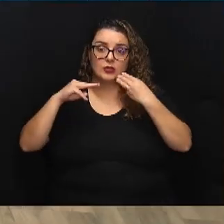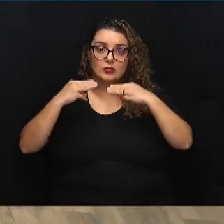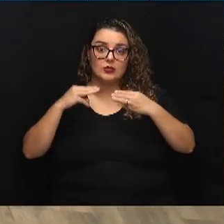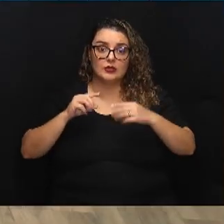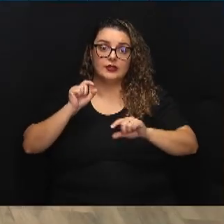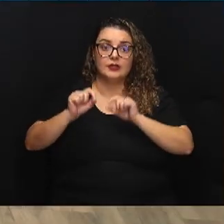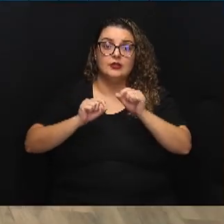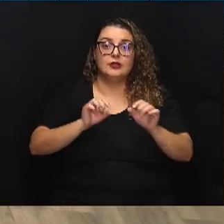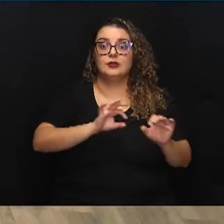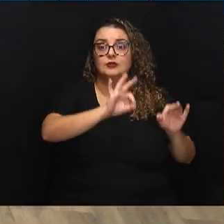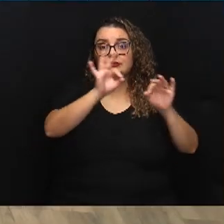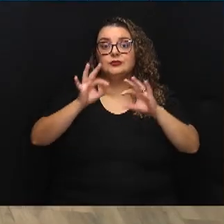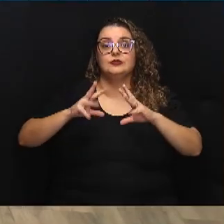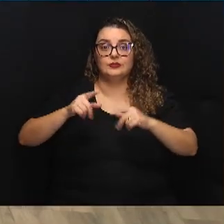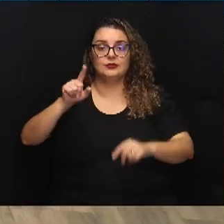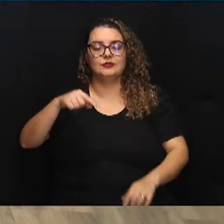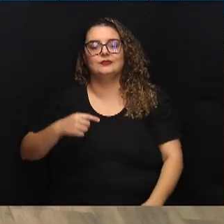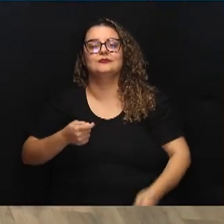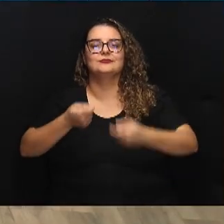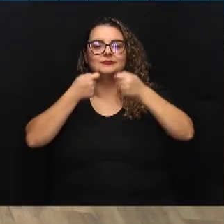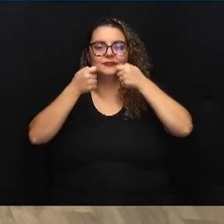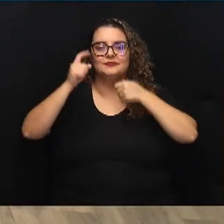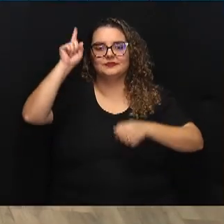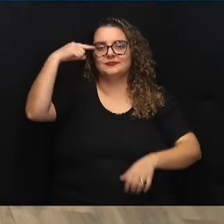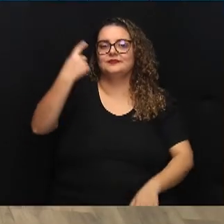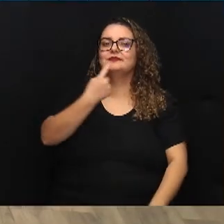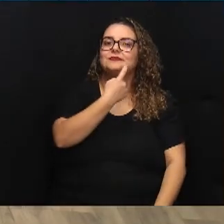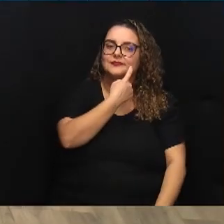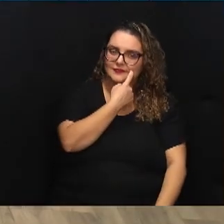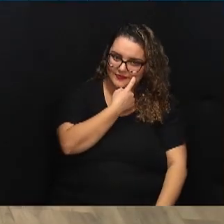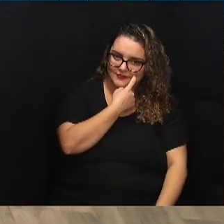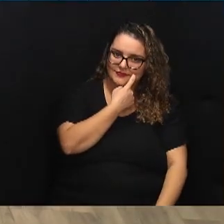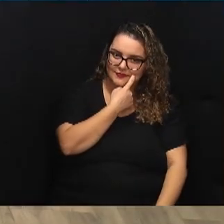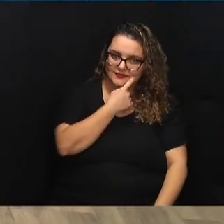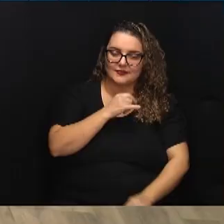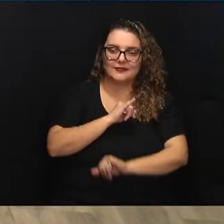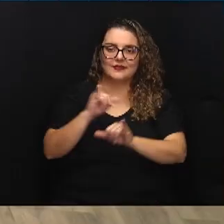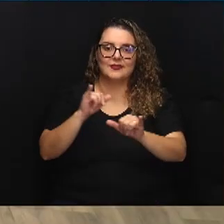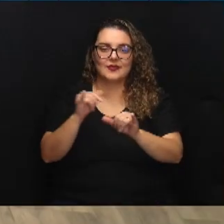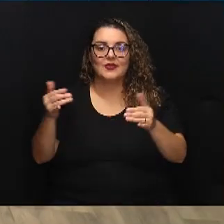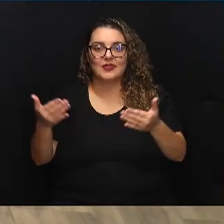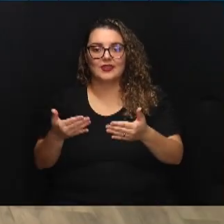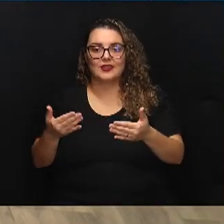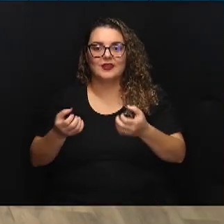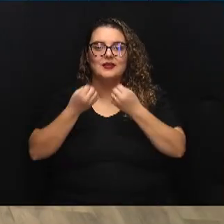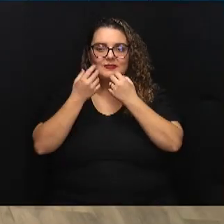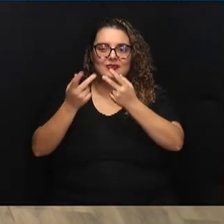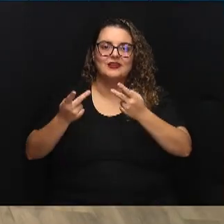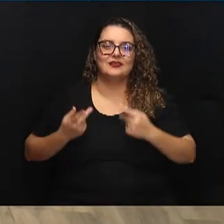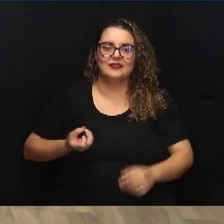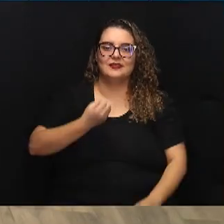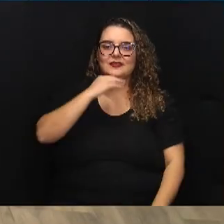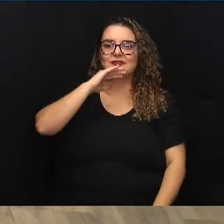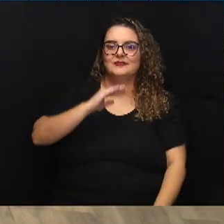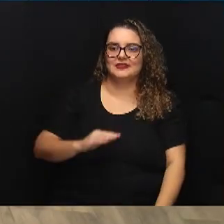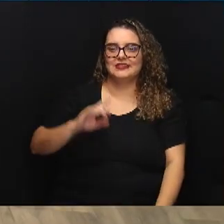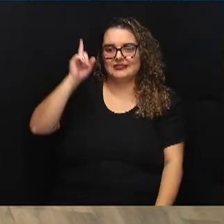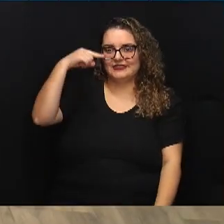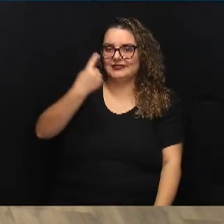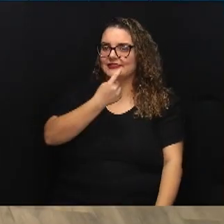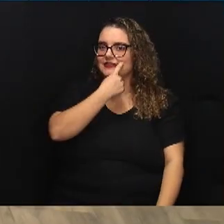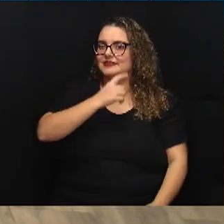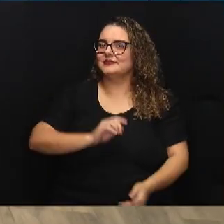quem está acompanhando tudo é a repórter Mirna Abreu, que vai nos contar agora. Seja bem-vinda e boa tarde,